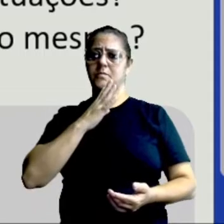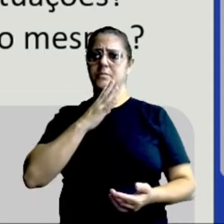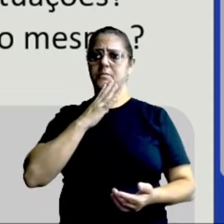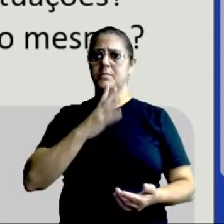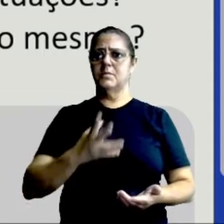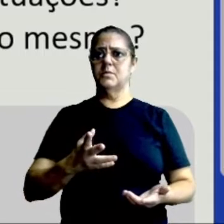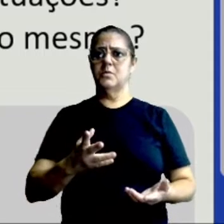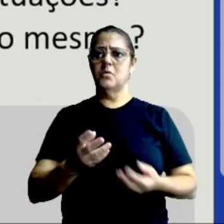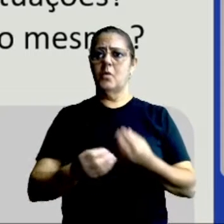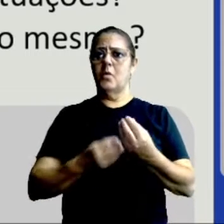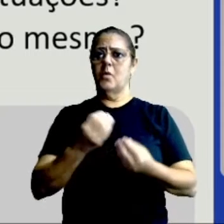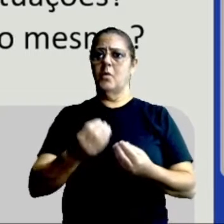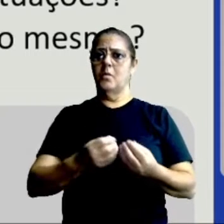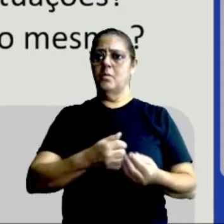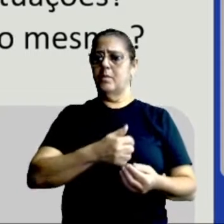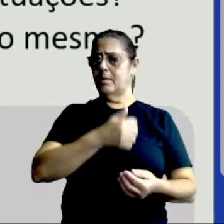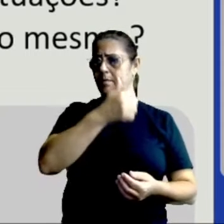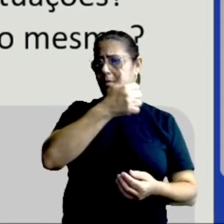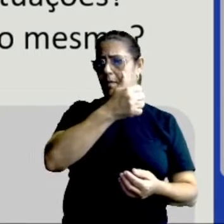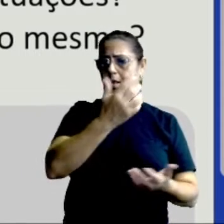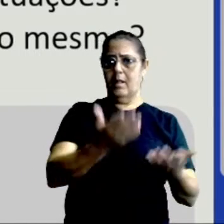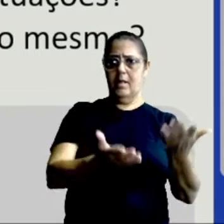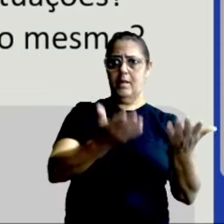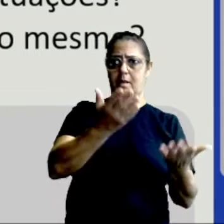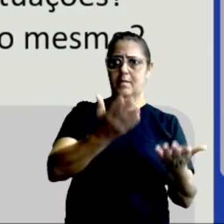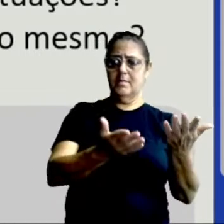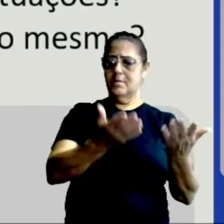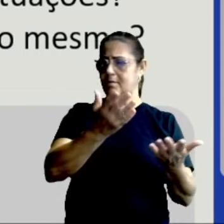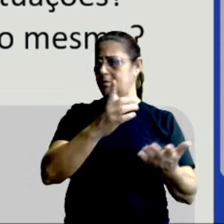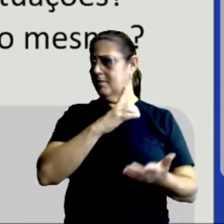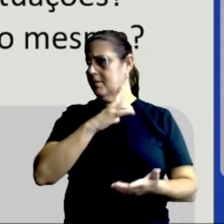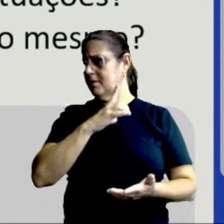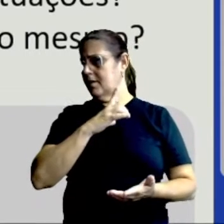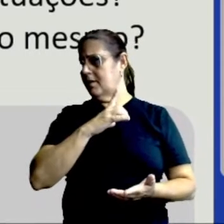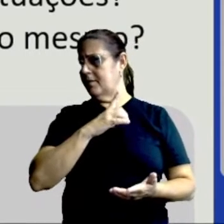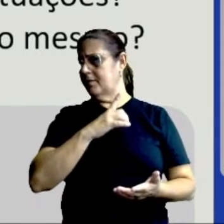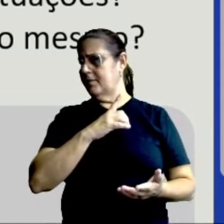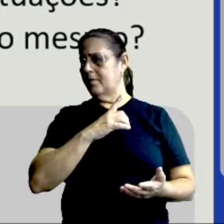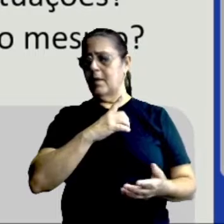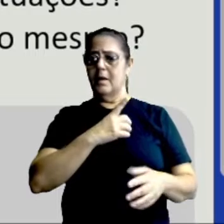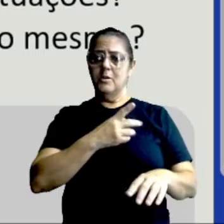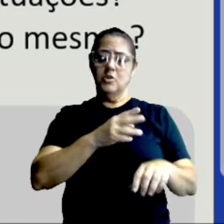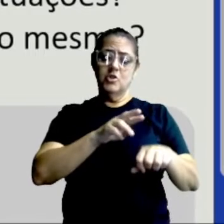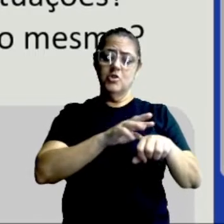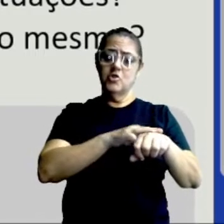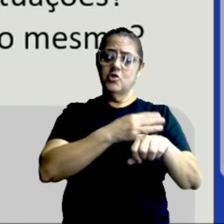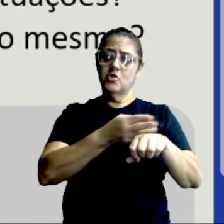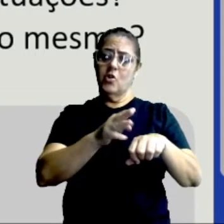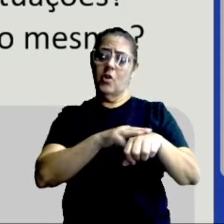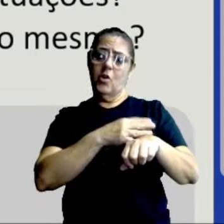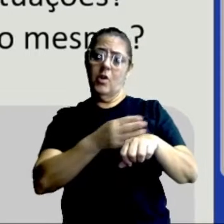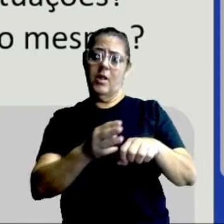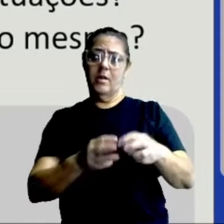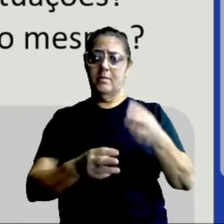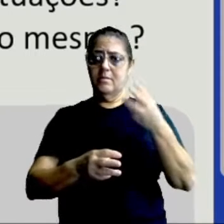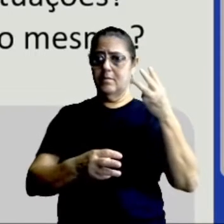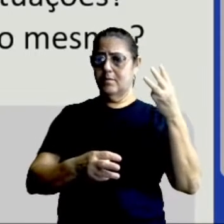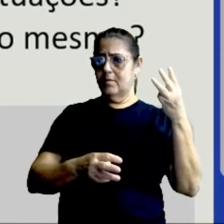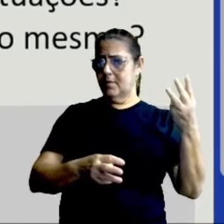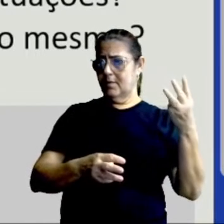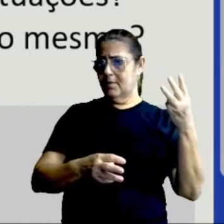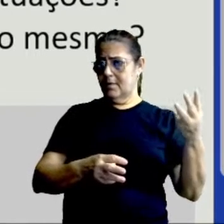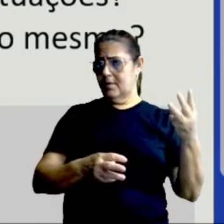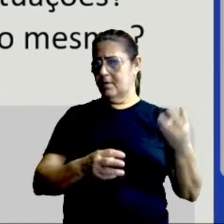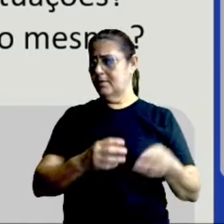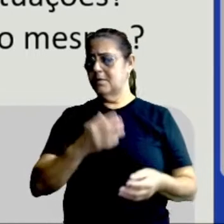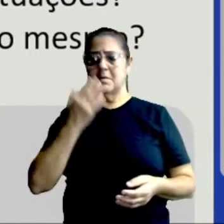como a gente vê aqui na balança 1. Tá? Na primeira balança a gente tem 3 barrinhas aqui, ó, de chocolate ou qualquer outra coisa, que